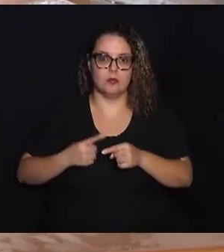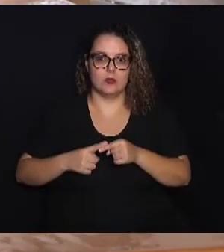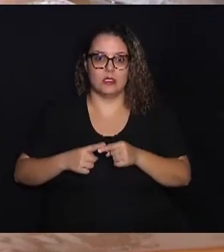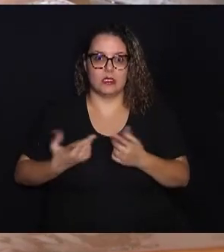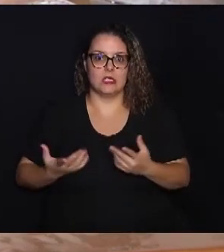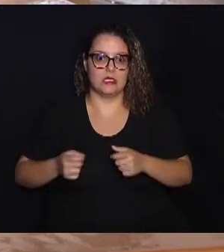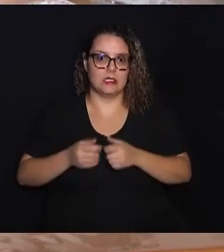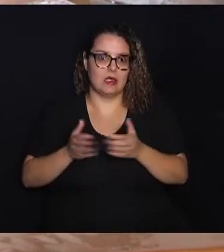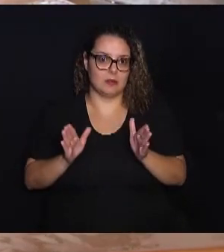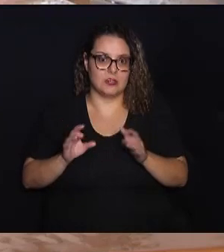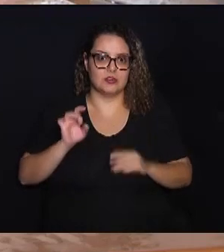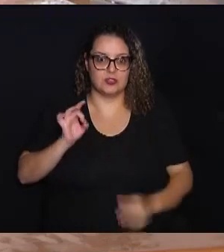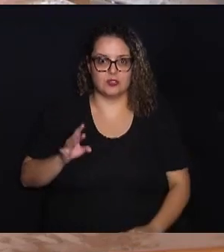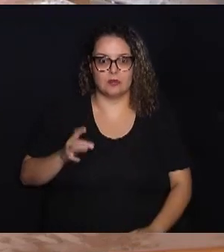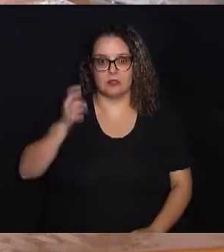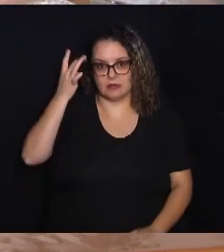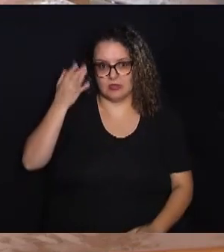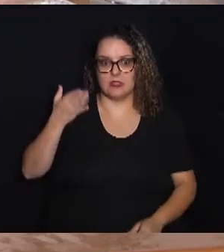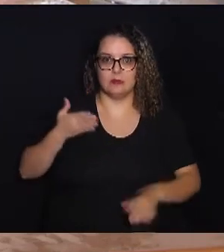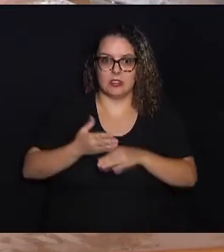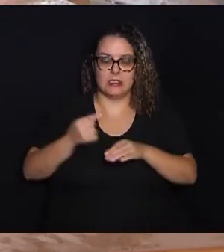retífica